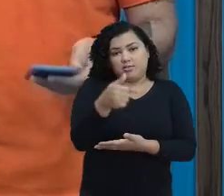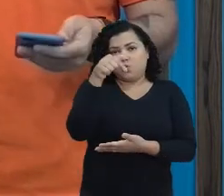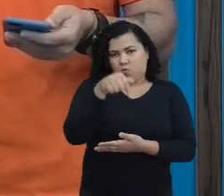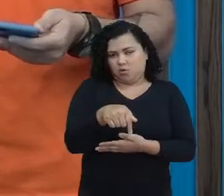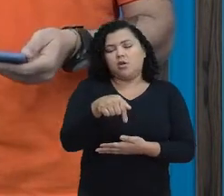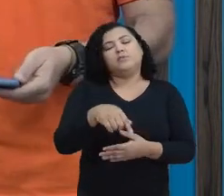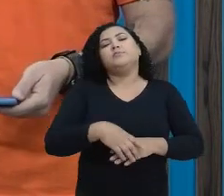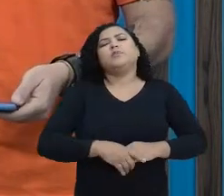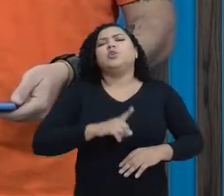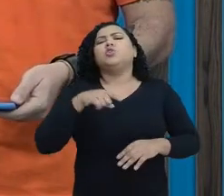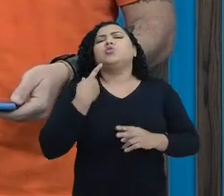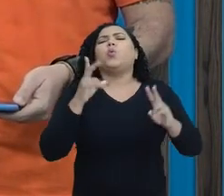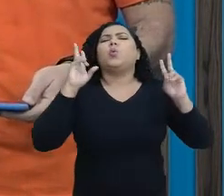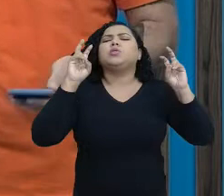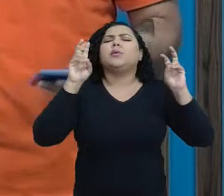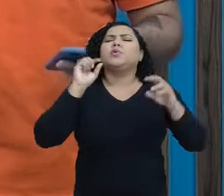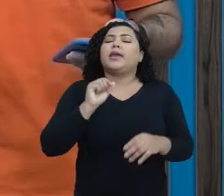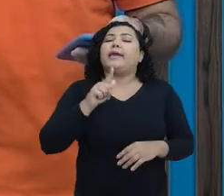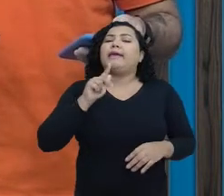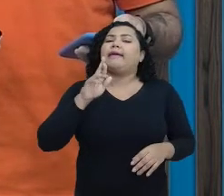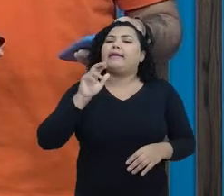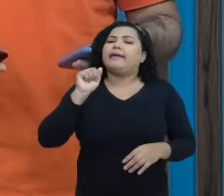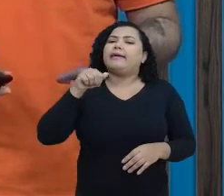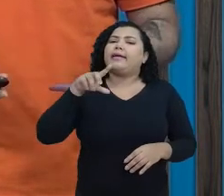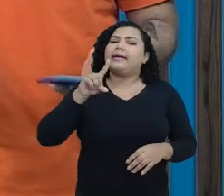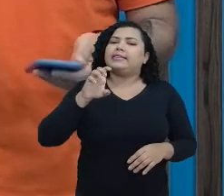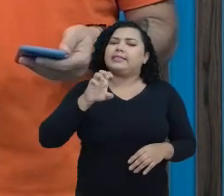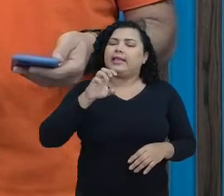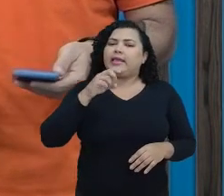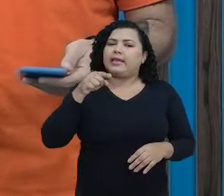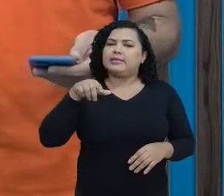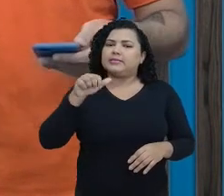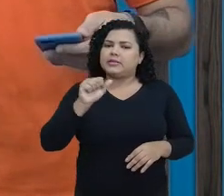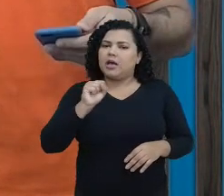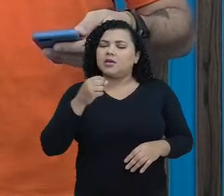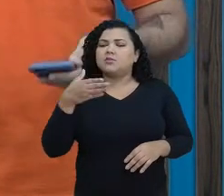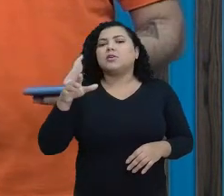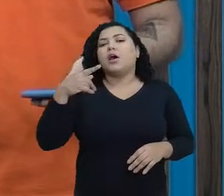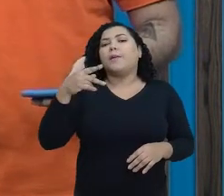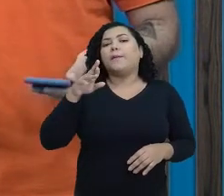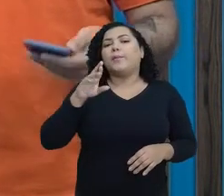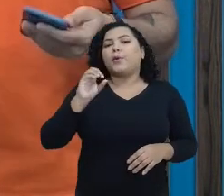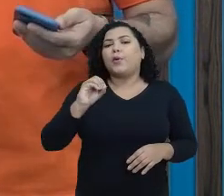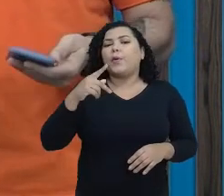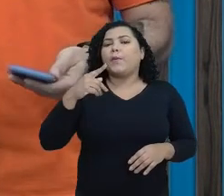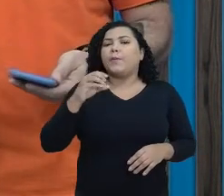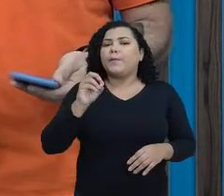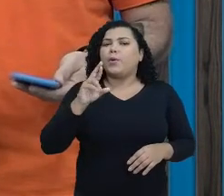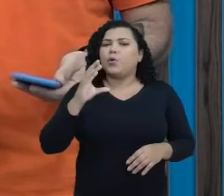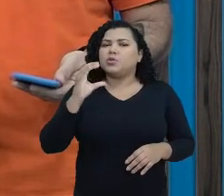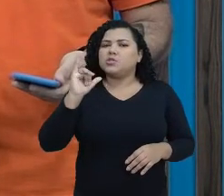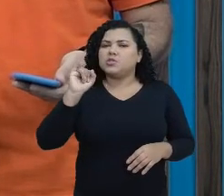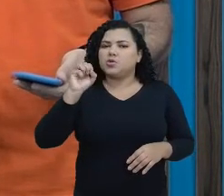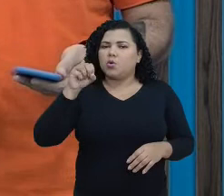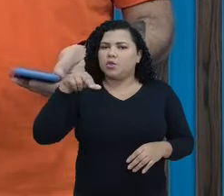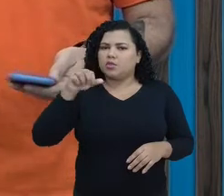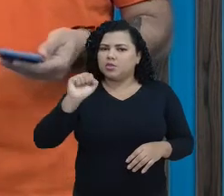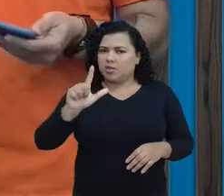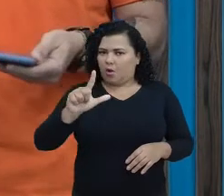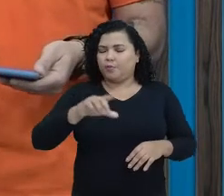grandezas proporcionais, tá certo? Eu estou falando grandezas proporcionais, mas na aula de hoje é o momento em que a gente vai